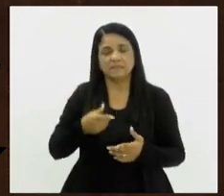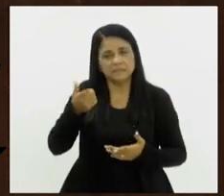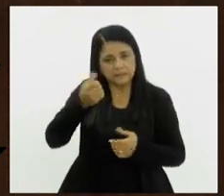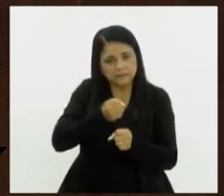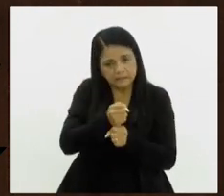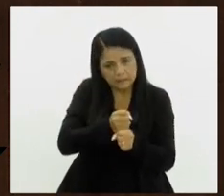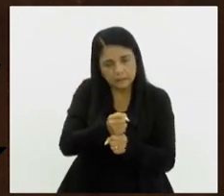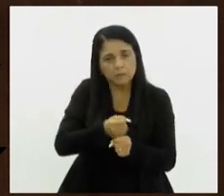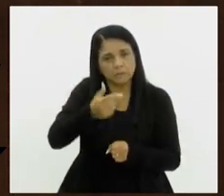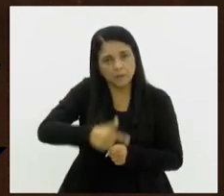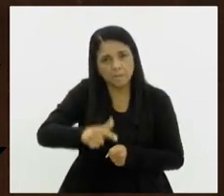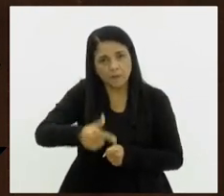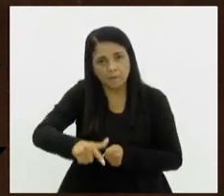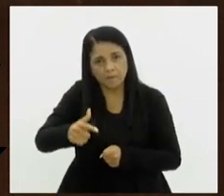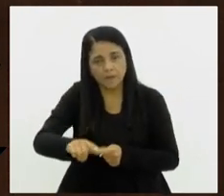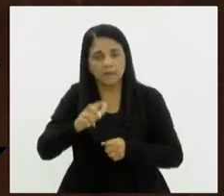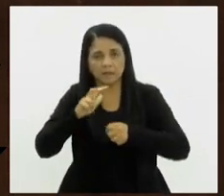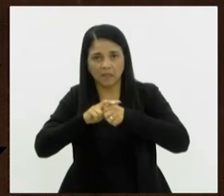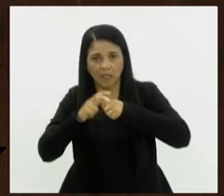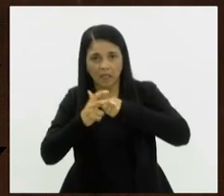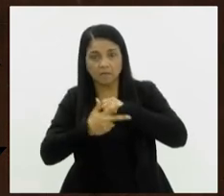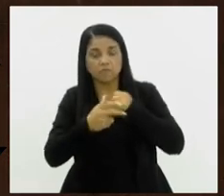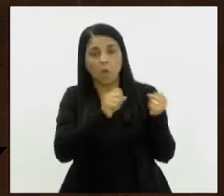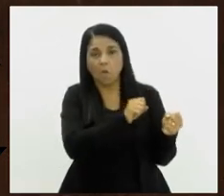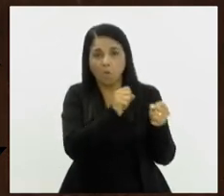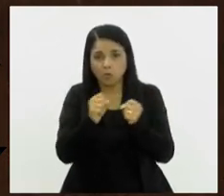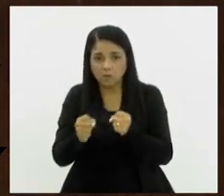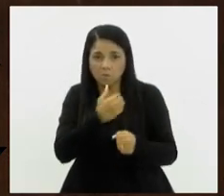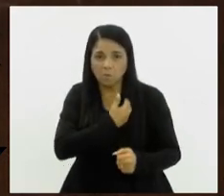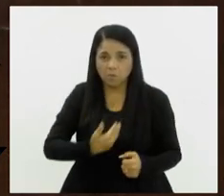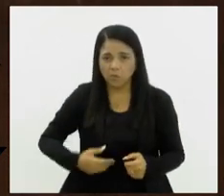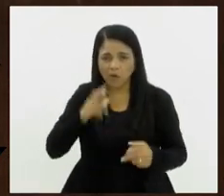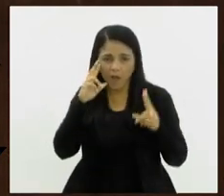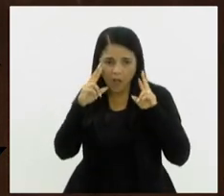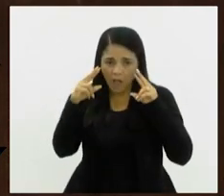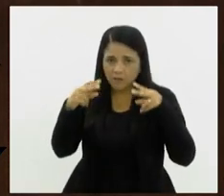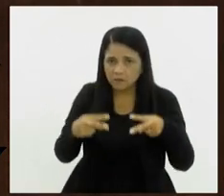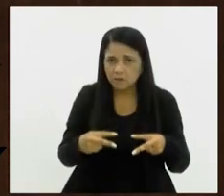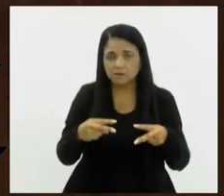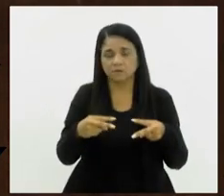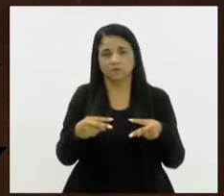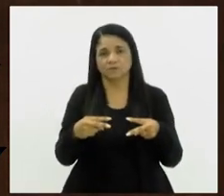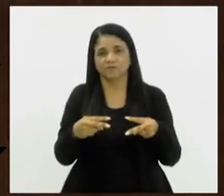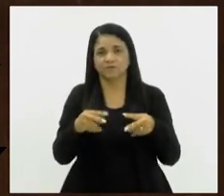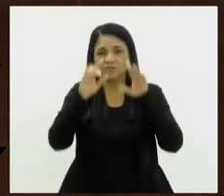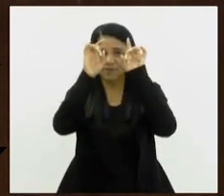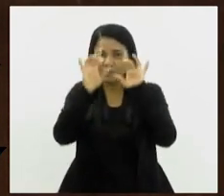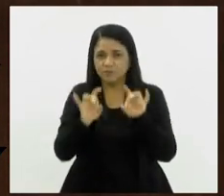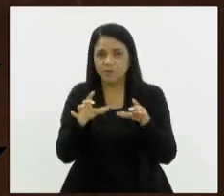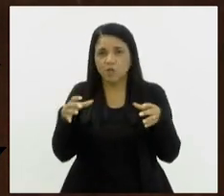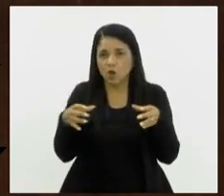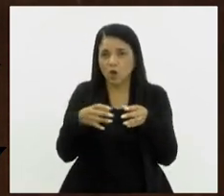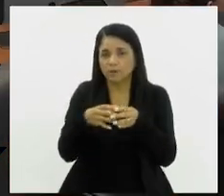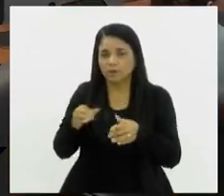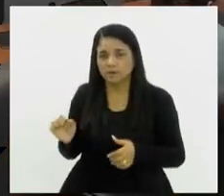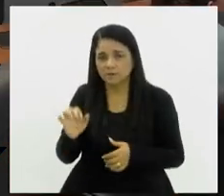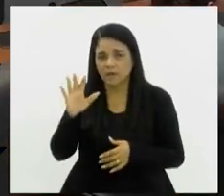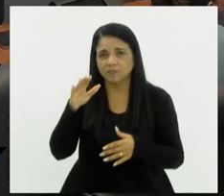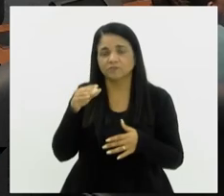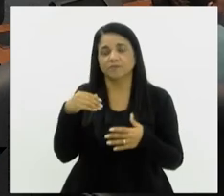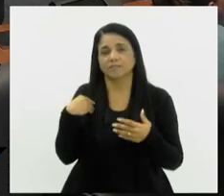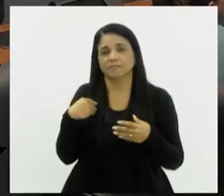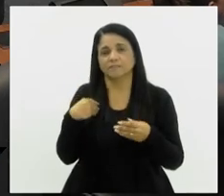dengue, é preciso que o poder público esteja muito atento, especialmente com as nossas comunidades mais